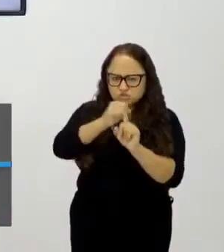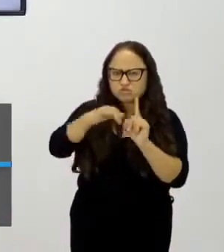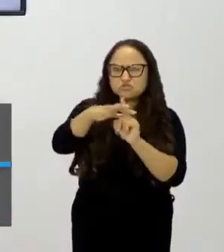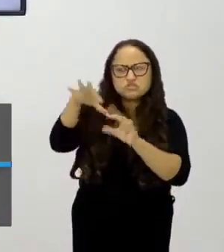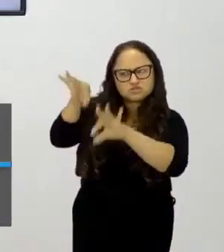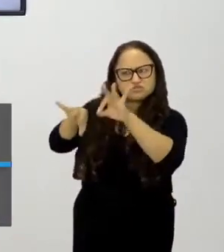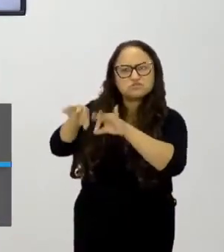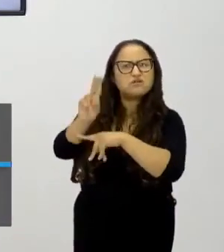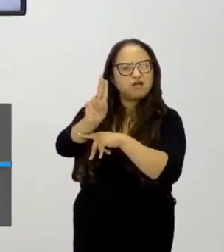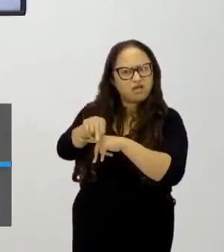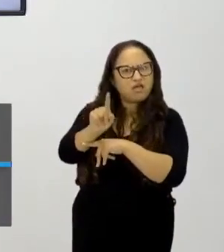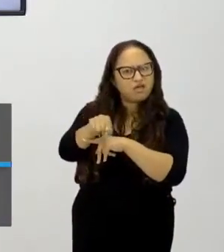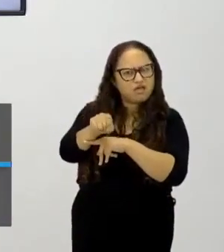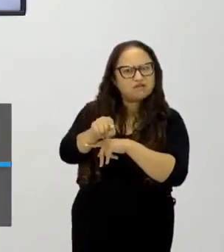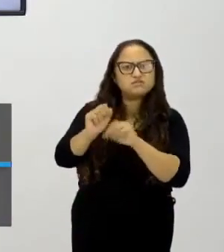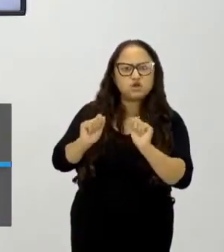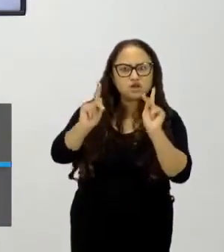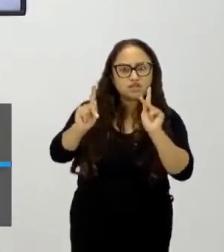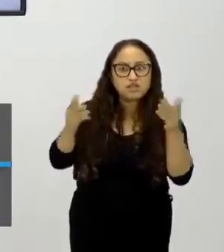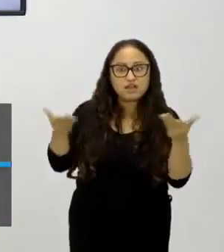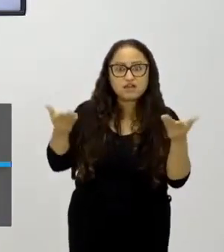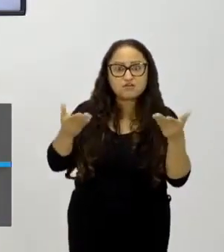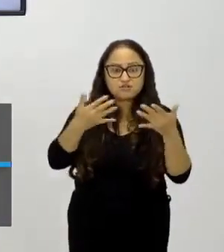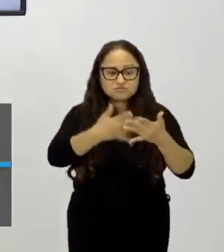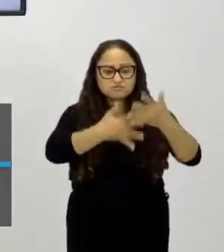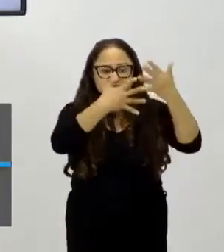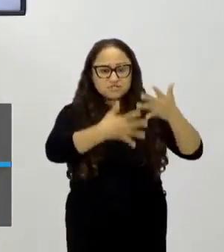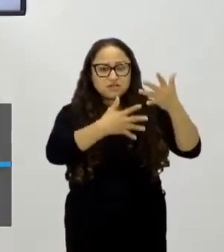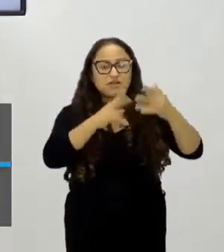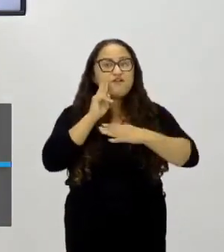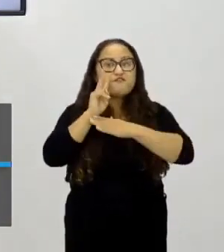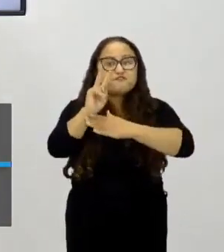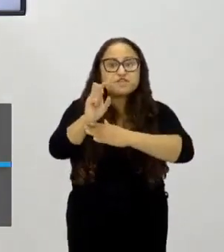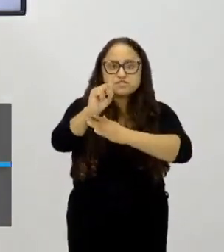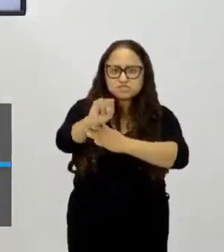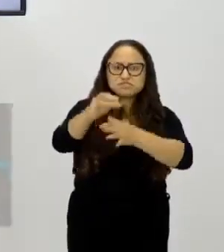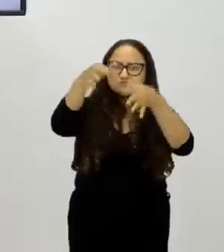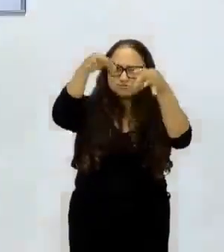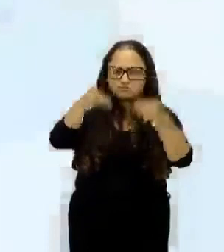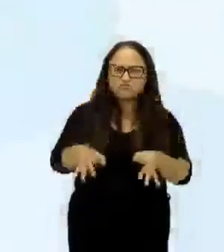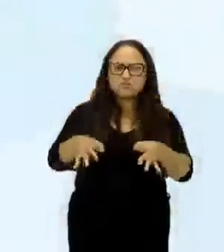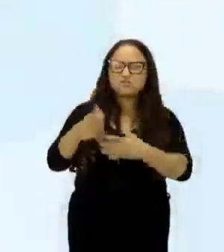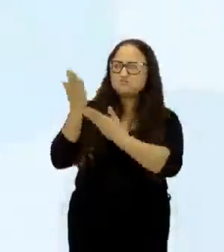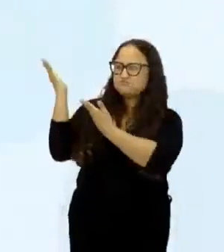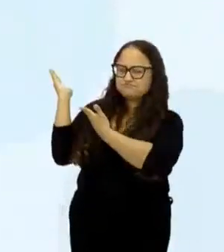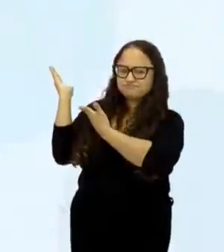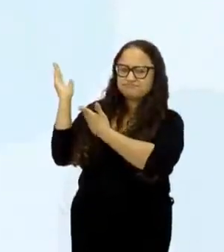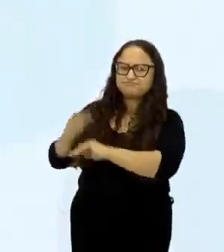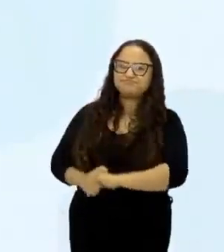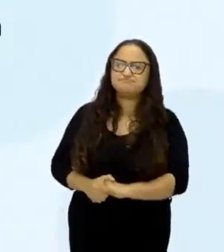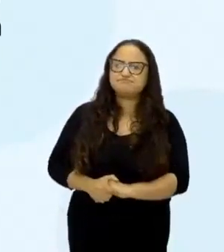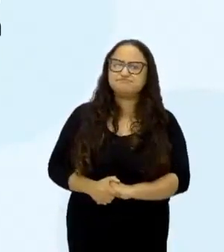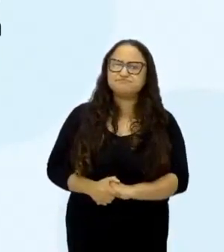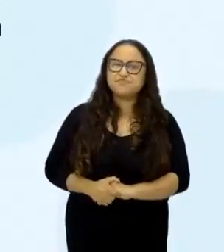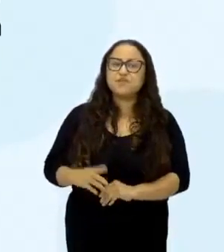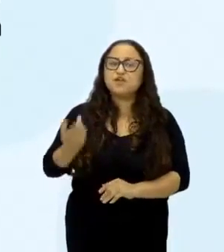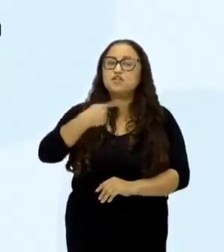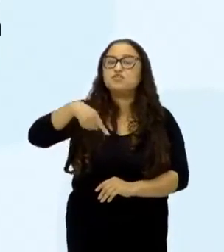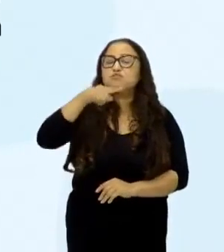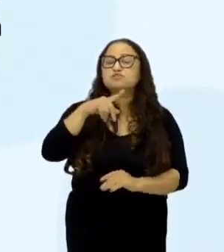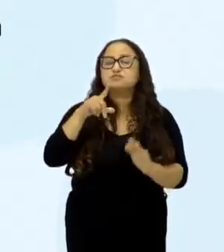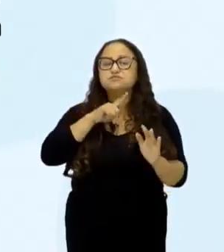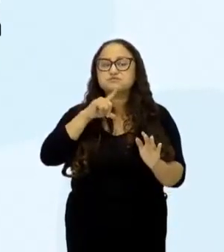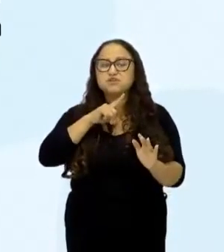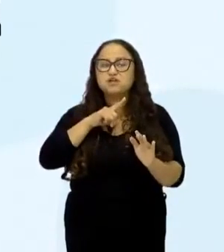justice, yes. Ok, let's gonna check it. Vamos dar uma checada e ver se realmente é isso aí que veio pra gente. Ó, então nós temos